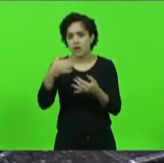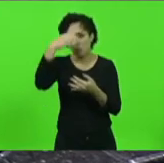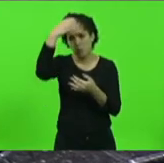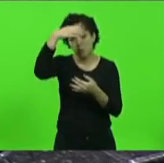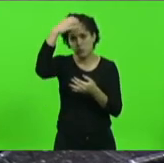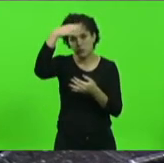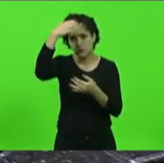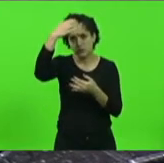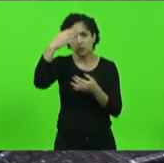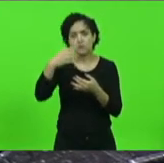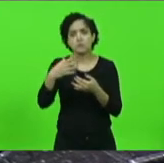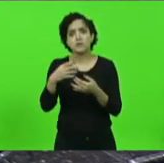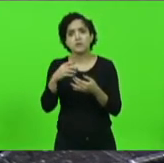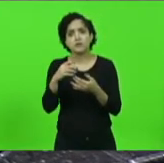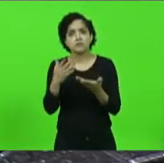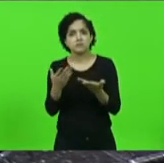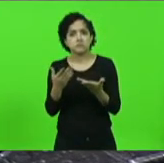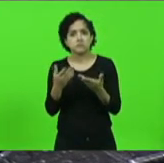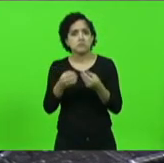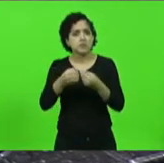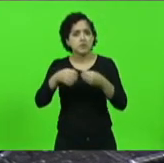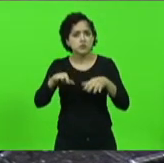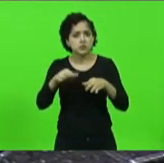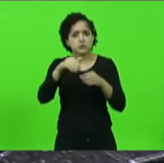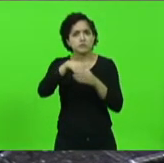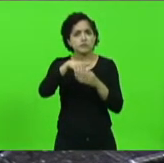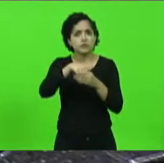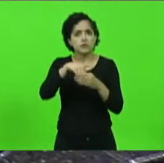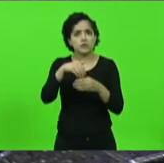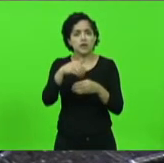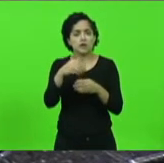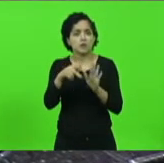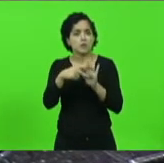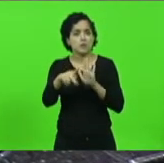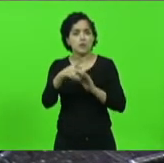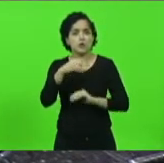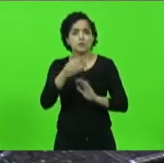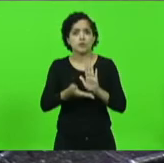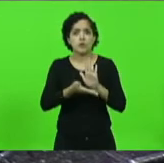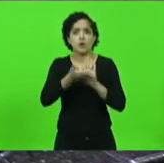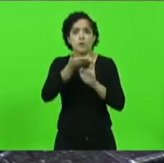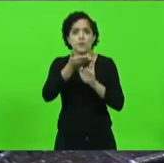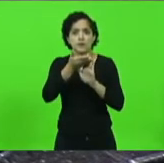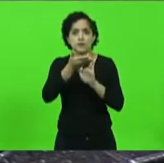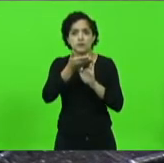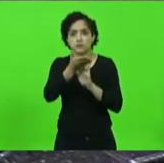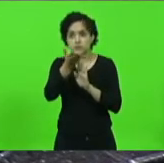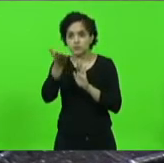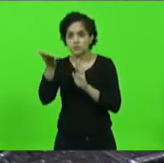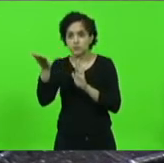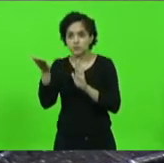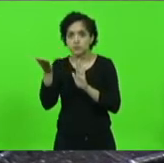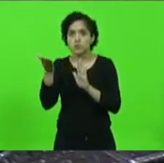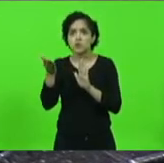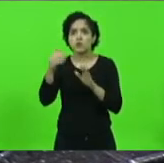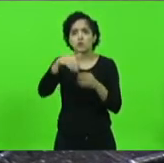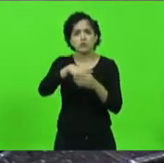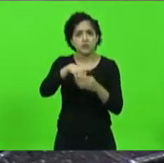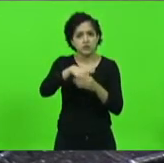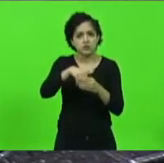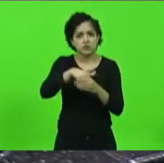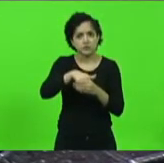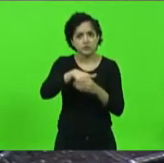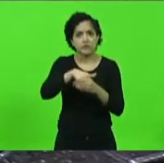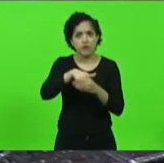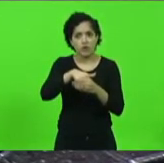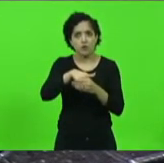Mocelin deveria se considerar prejudicado a votar seu próprio aumento. Senhores deputados, quando a gente vota o aumento dos